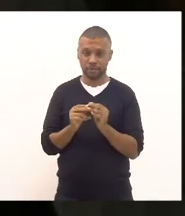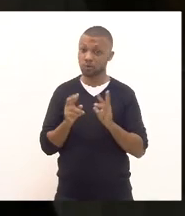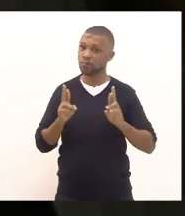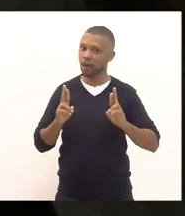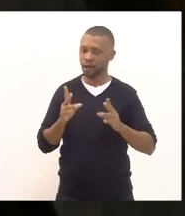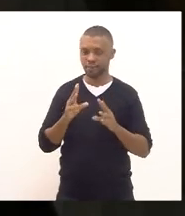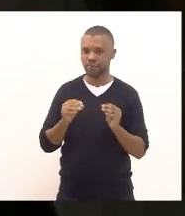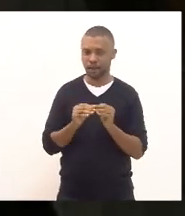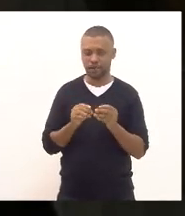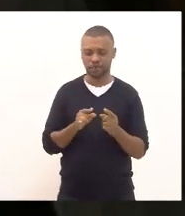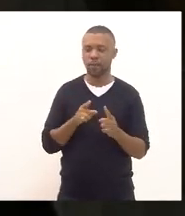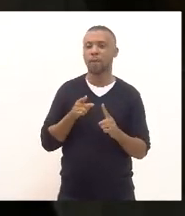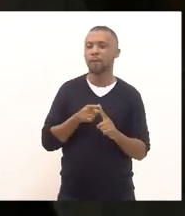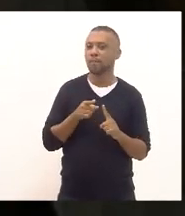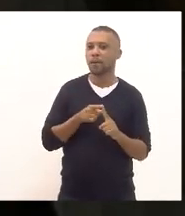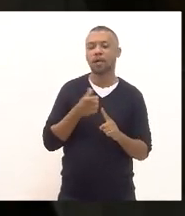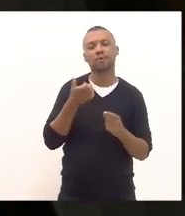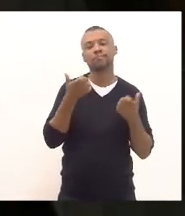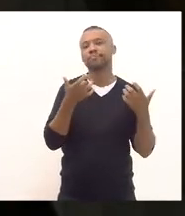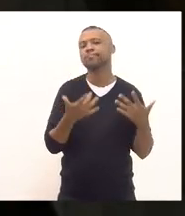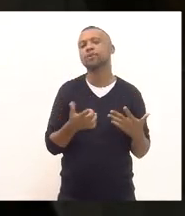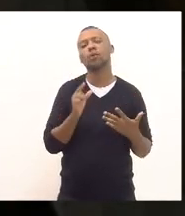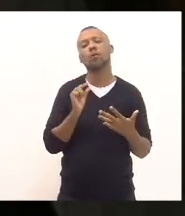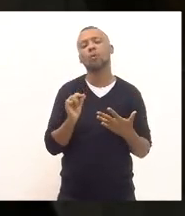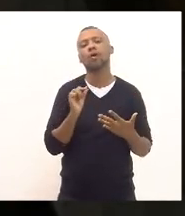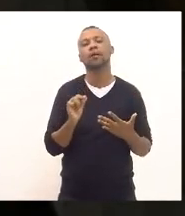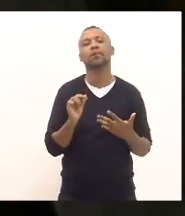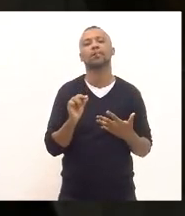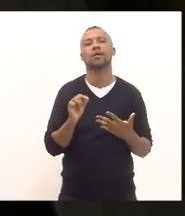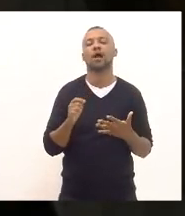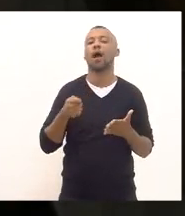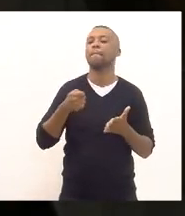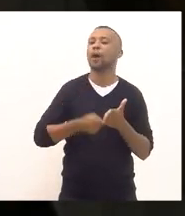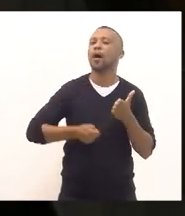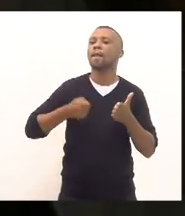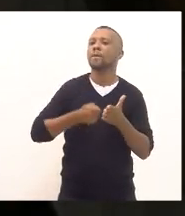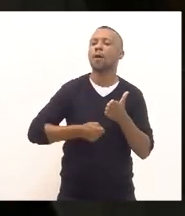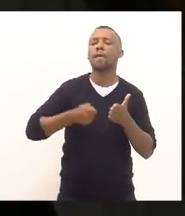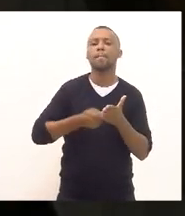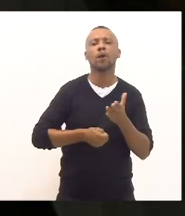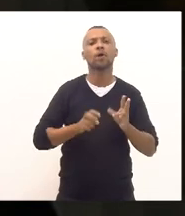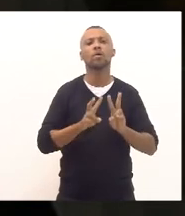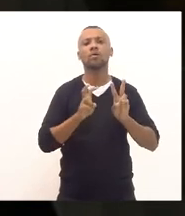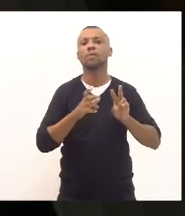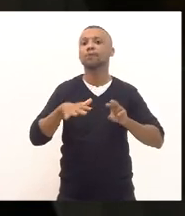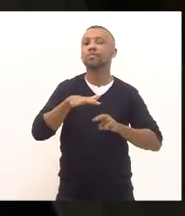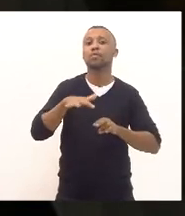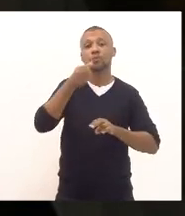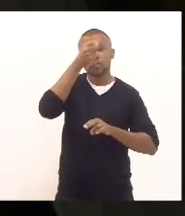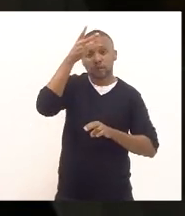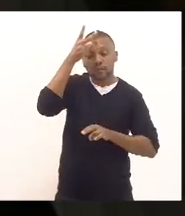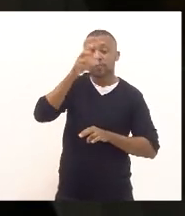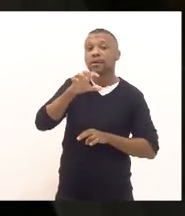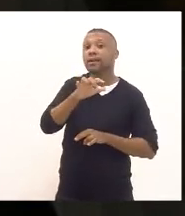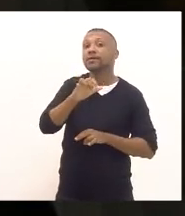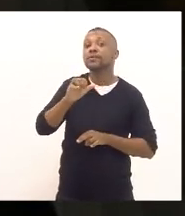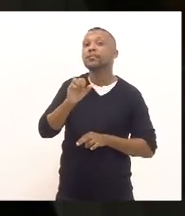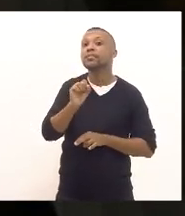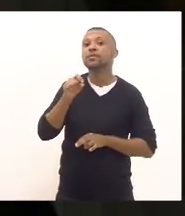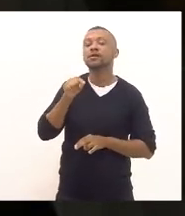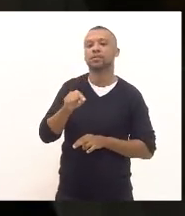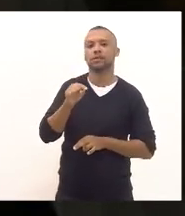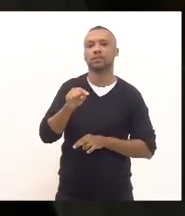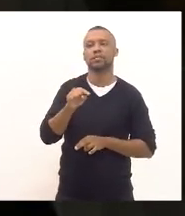primeiro deles quero ressaltar a luta que se trava no município de Duque de Caxias